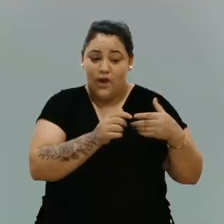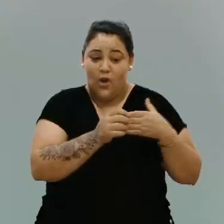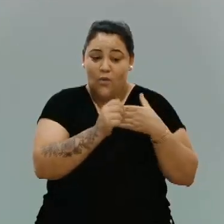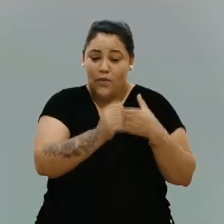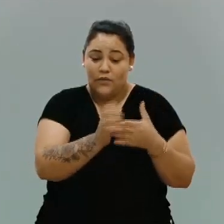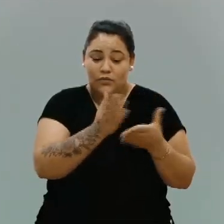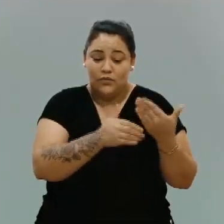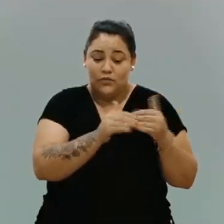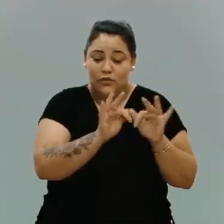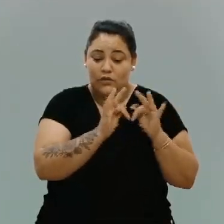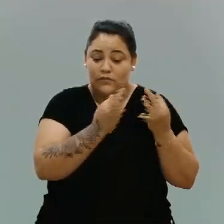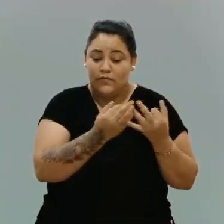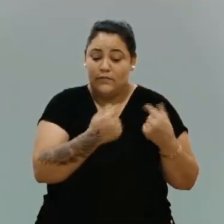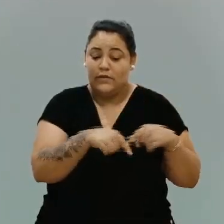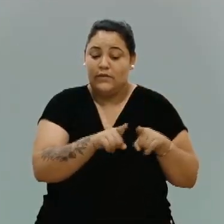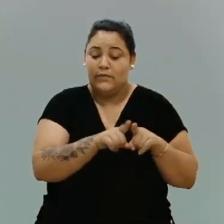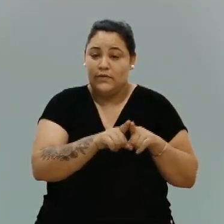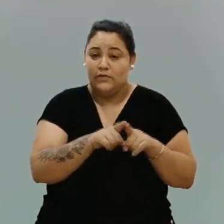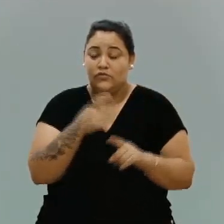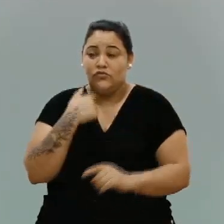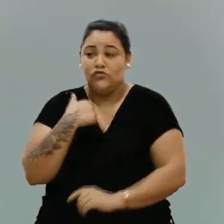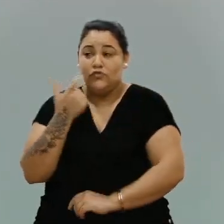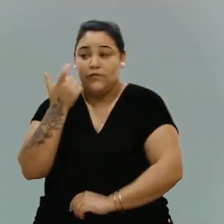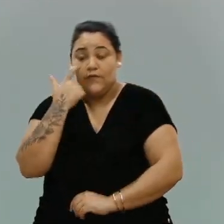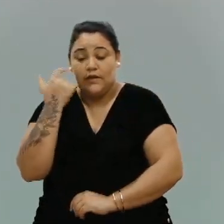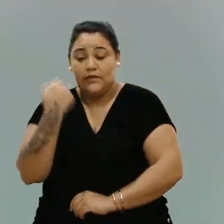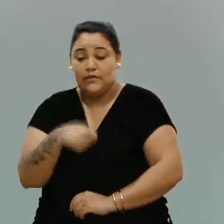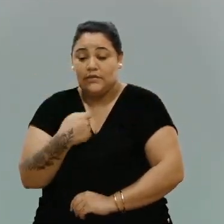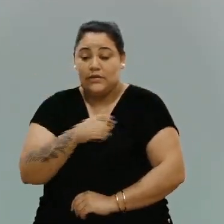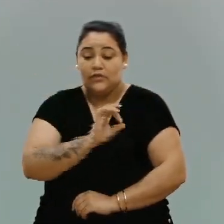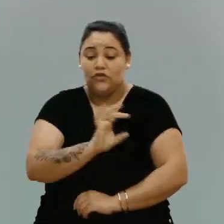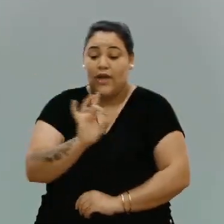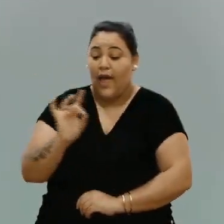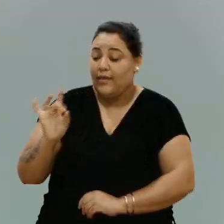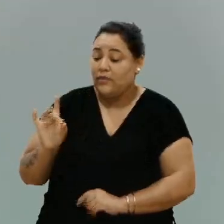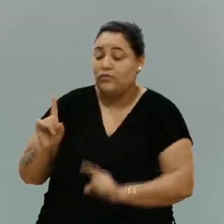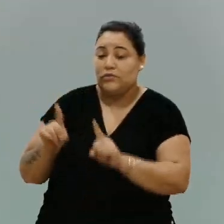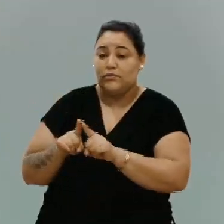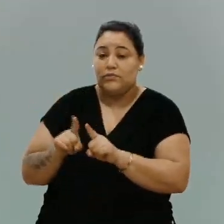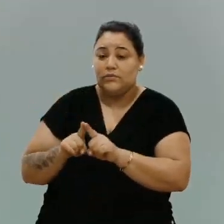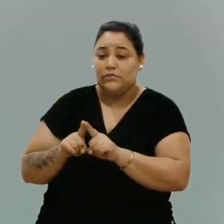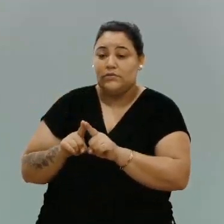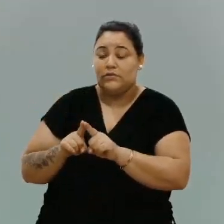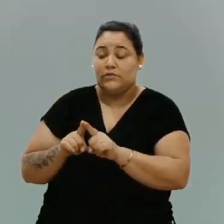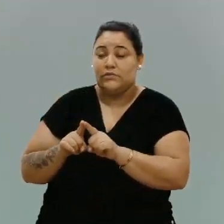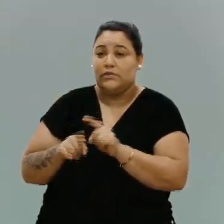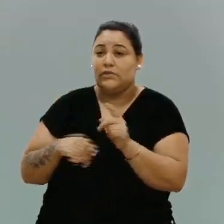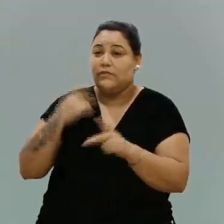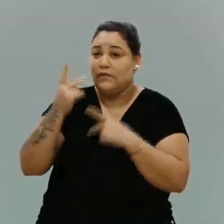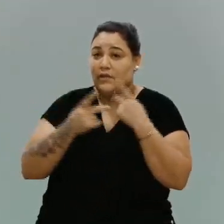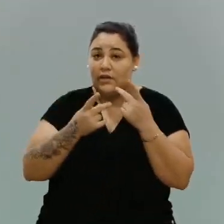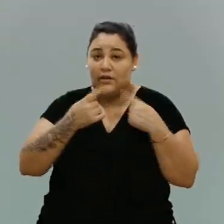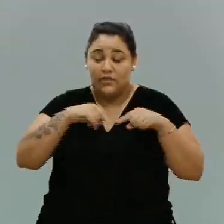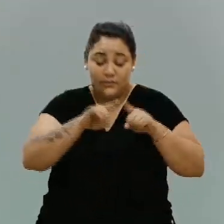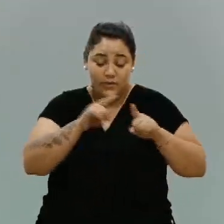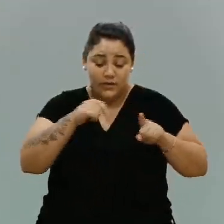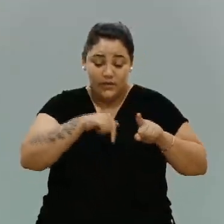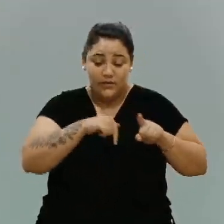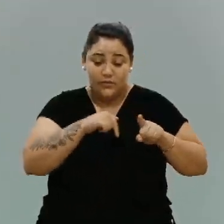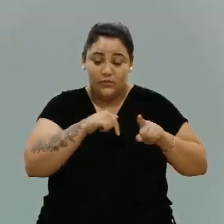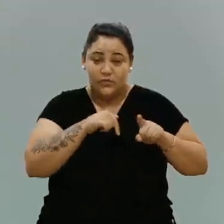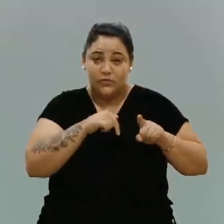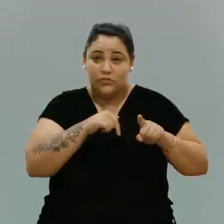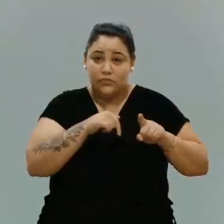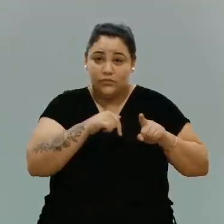com as famílias, de ver a necessidade de cada uma. E dizer para vocês, eu como secretário da habitação,